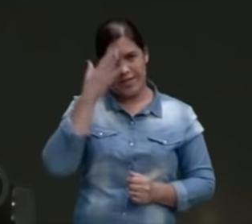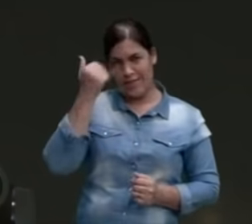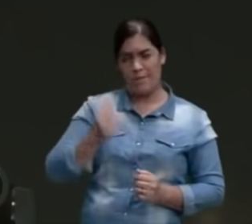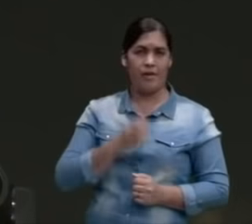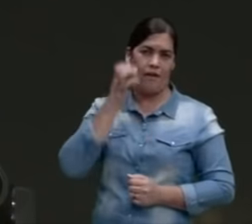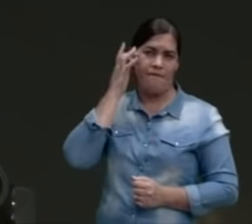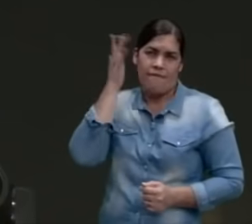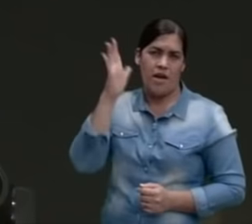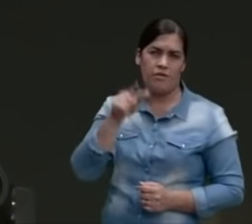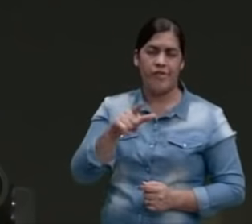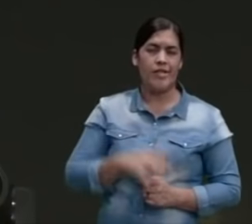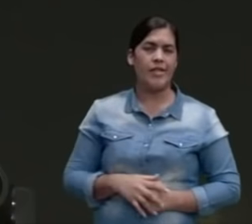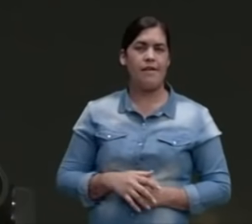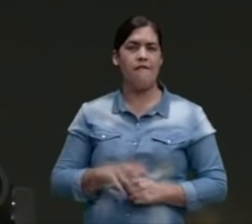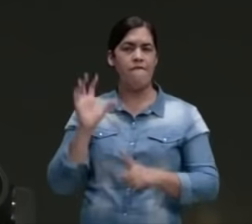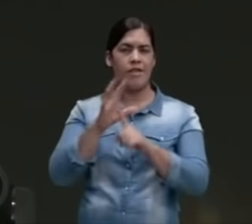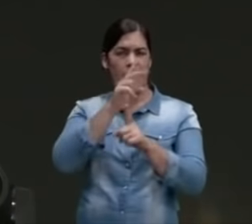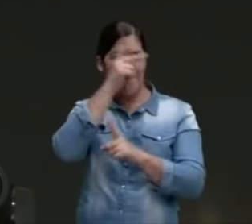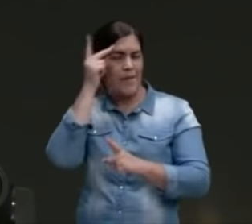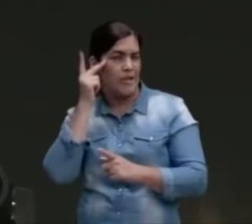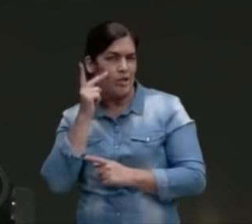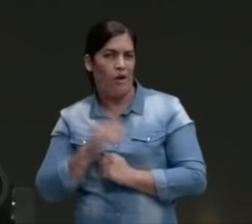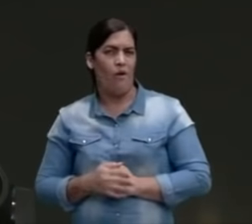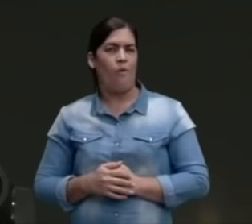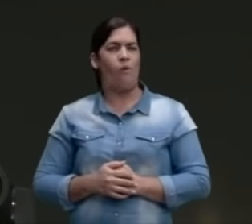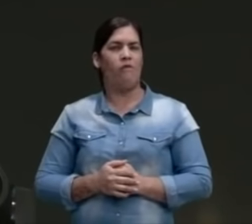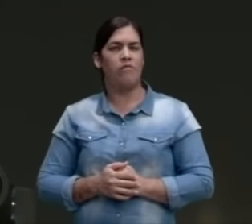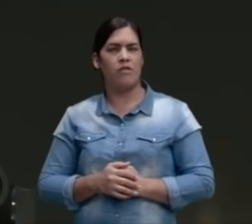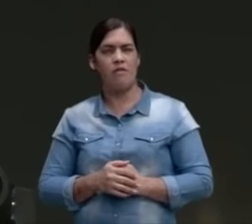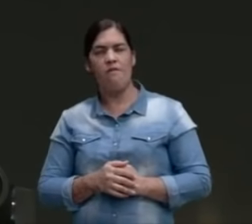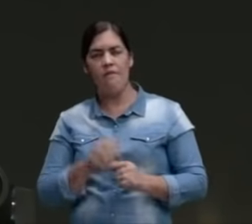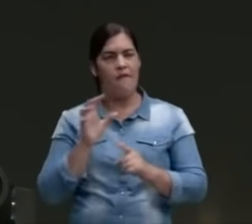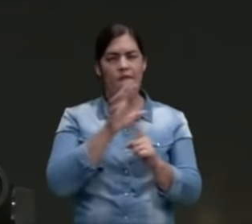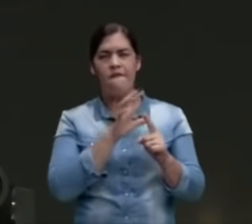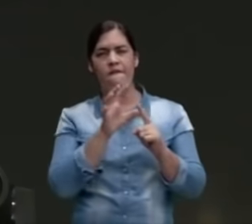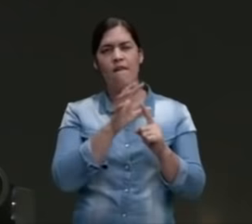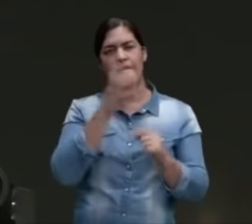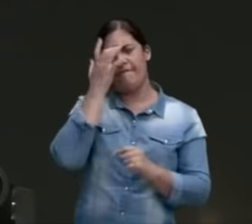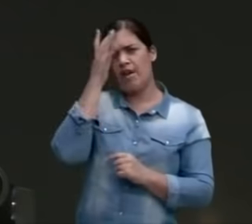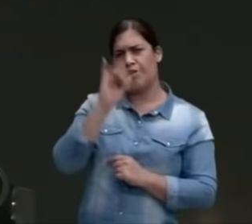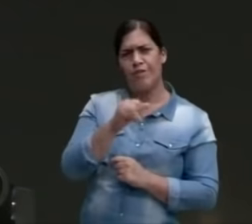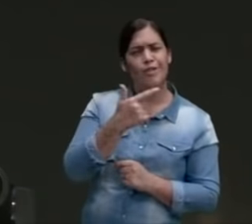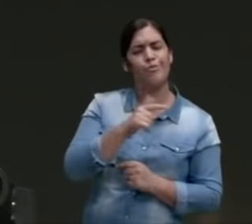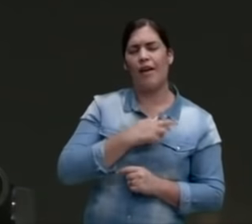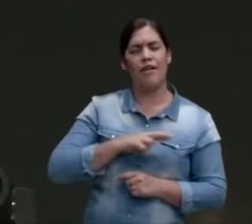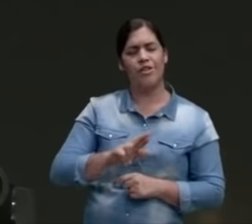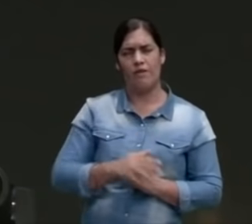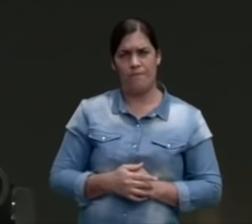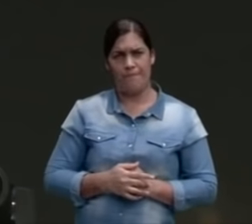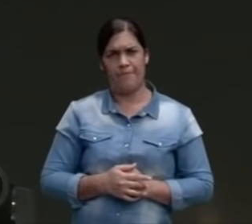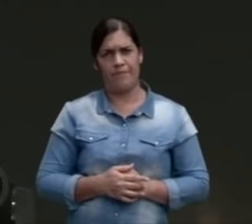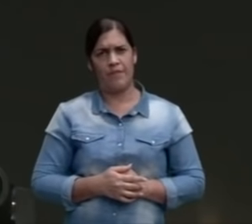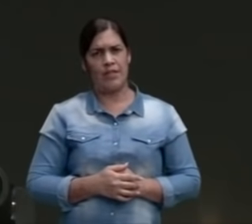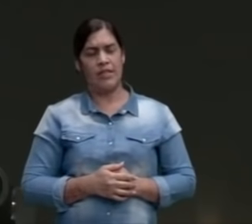fácil se persuadir uma pessoa, você mexer com a fé da pessoa, é muito fácil, né, as pessoas ficarem cegadas